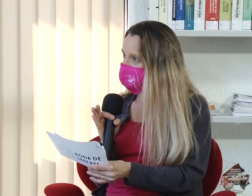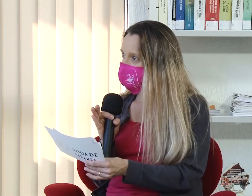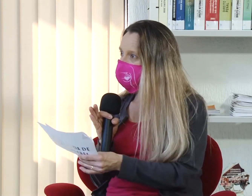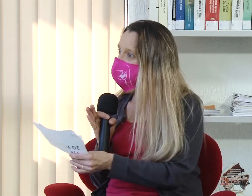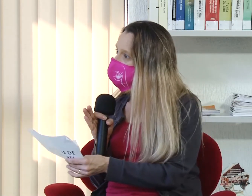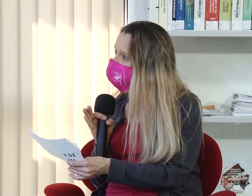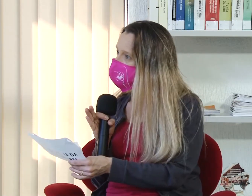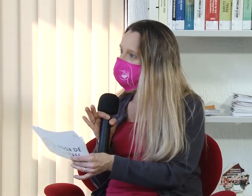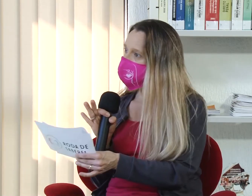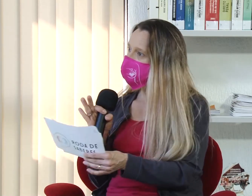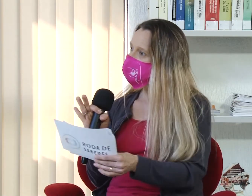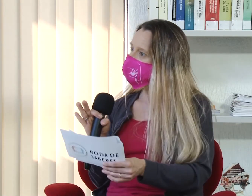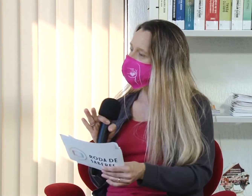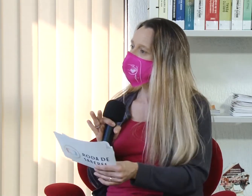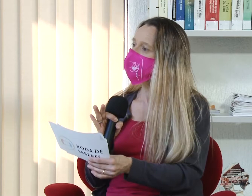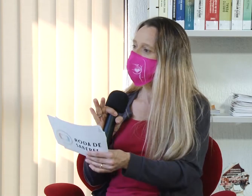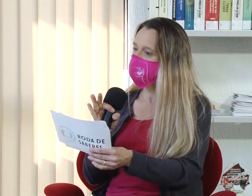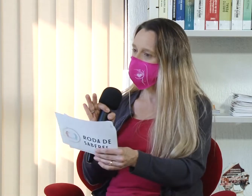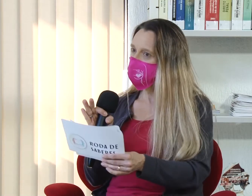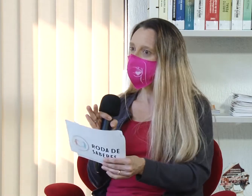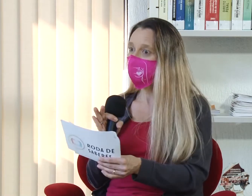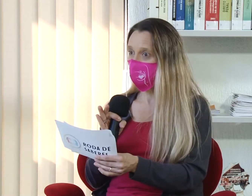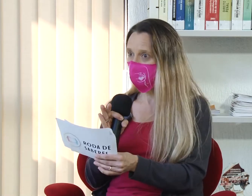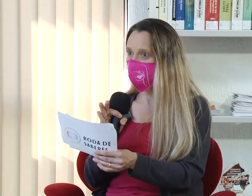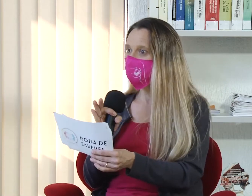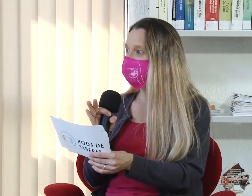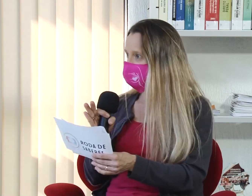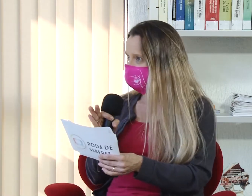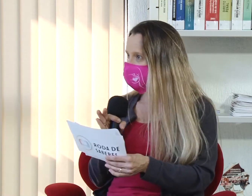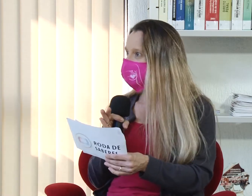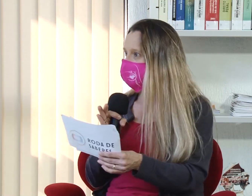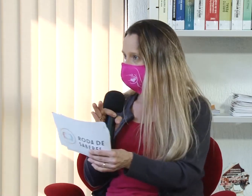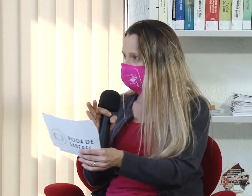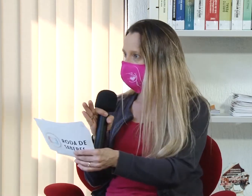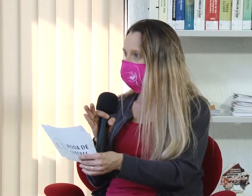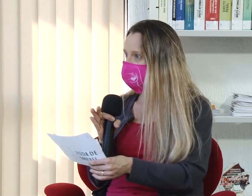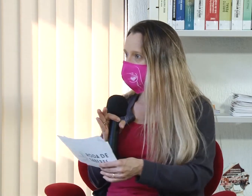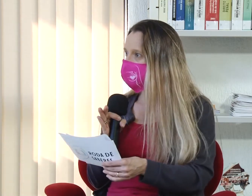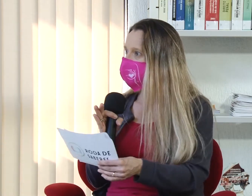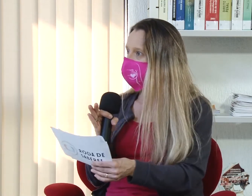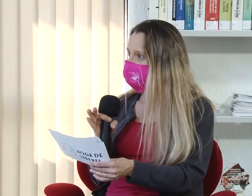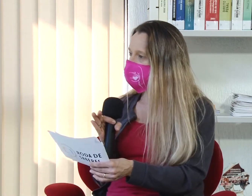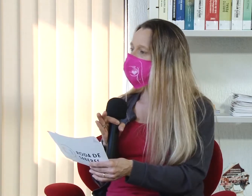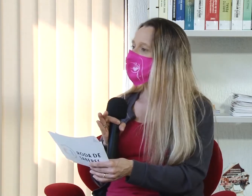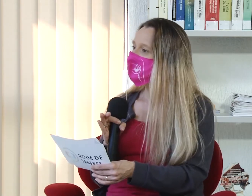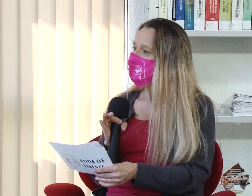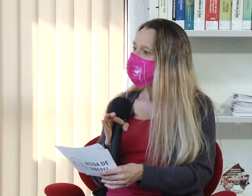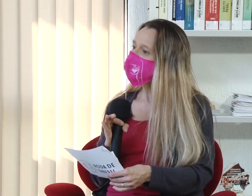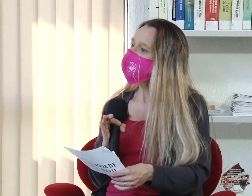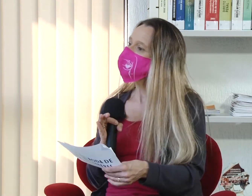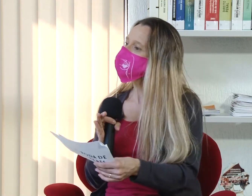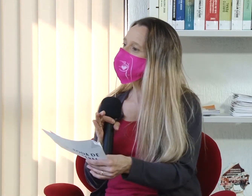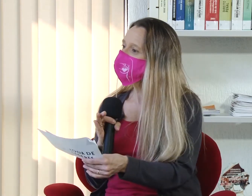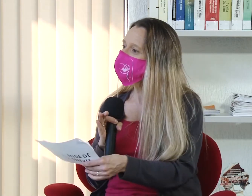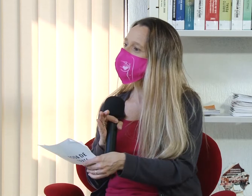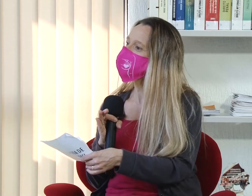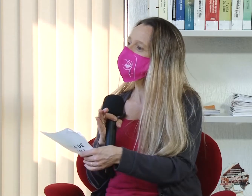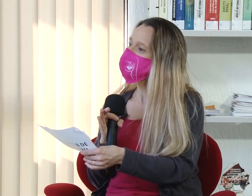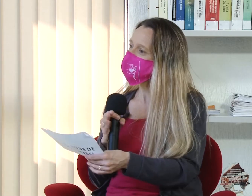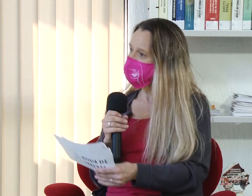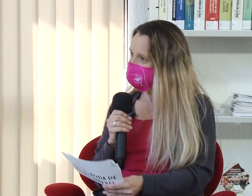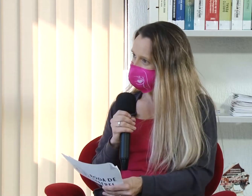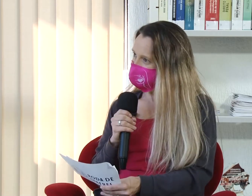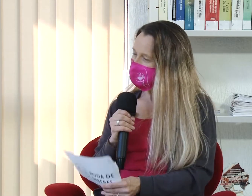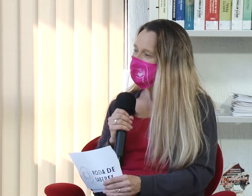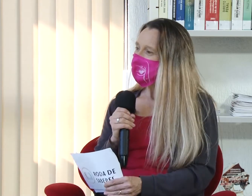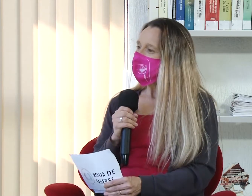tu usa a mão e o produto e ali vai conduzindo a partir da receita que a Cloraci bem colocou, e vão surgindo